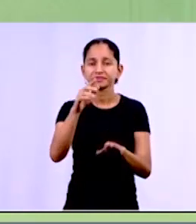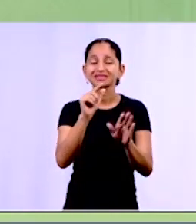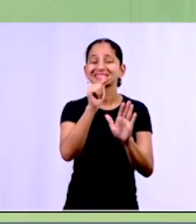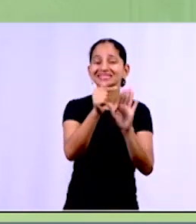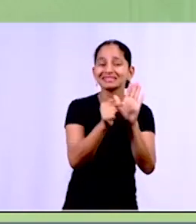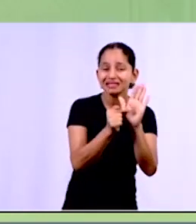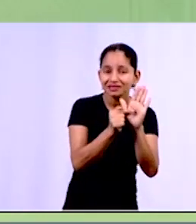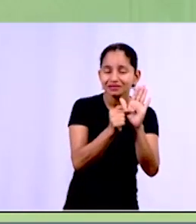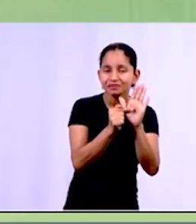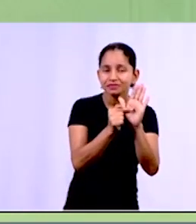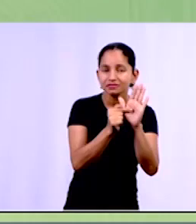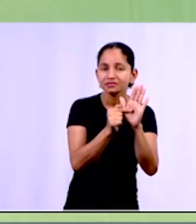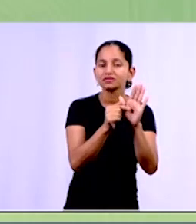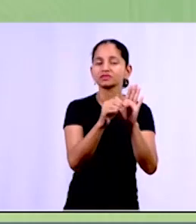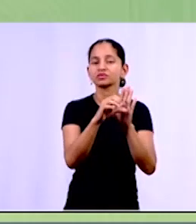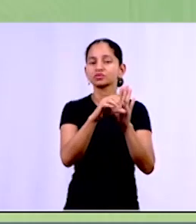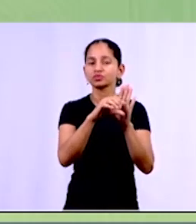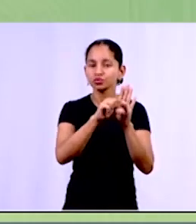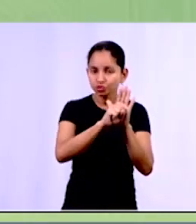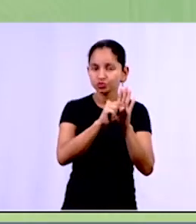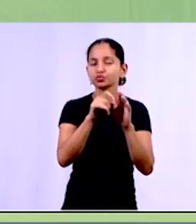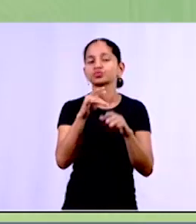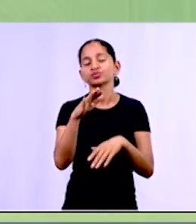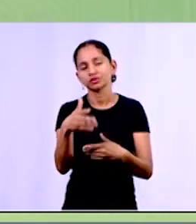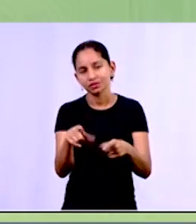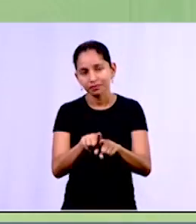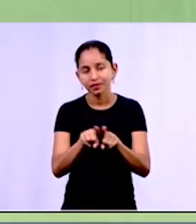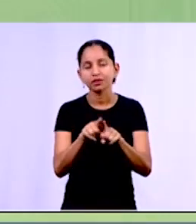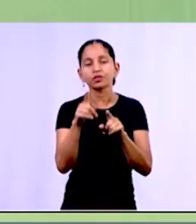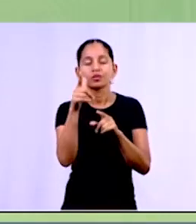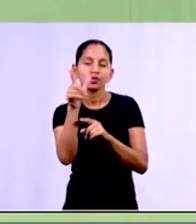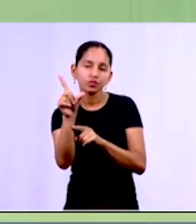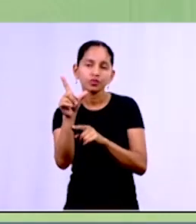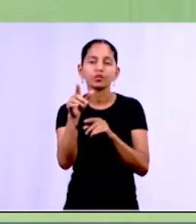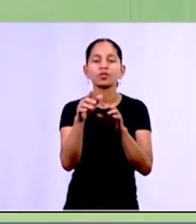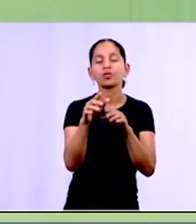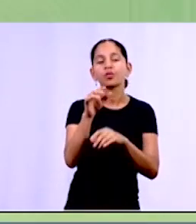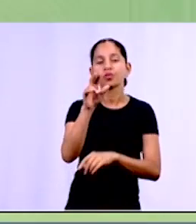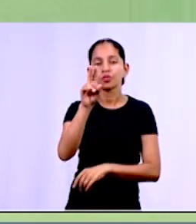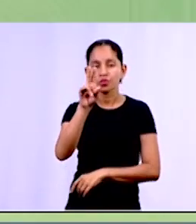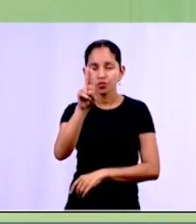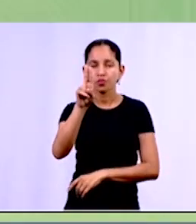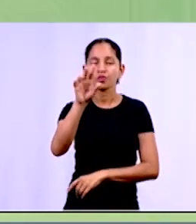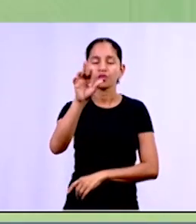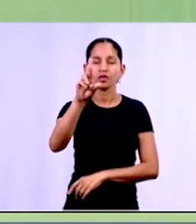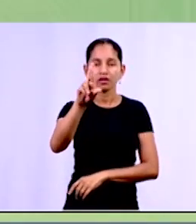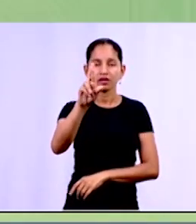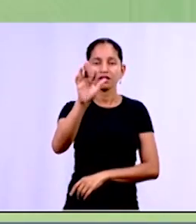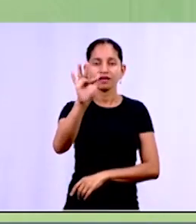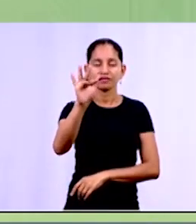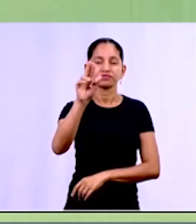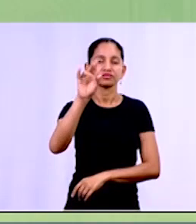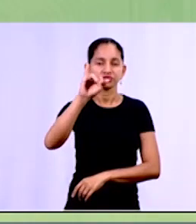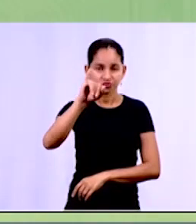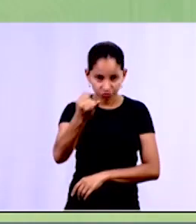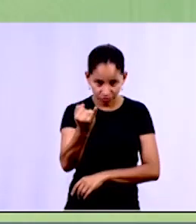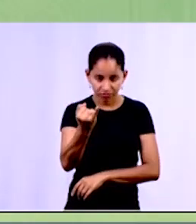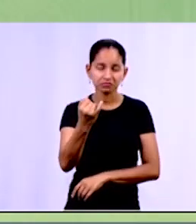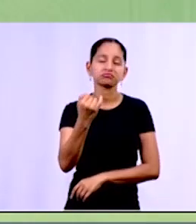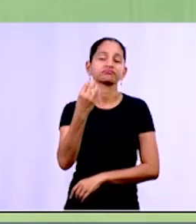lugar. E o supercomputador Galileu, da UFRJ, olha, a primeira universidade aqui,